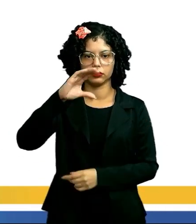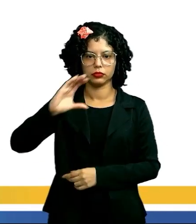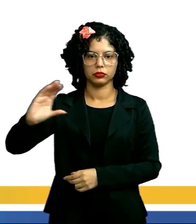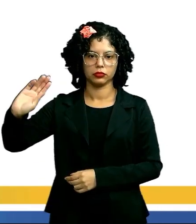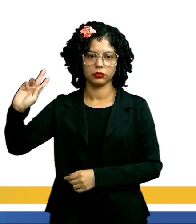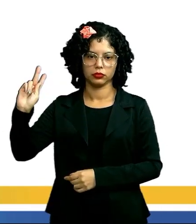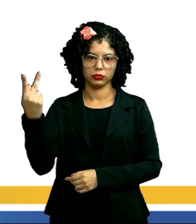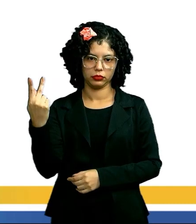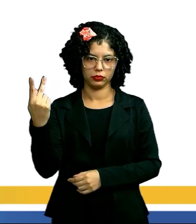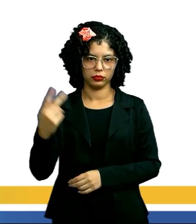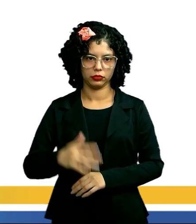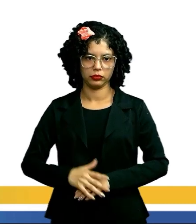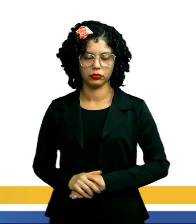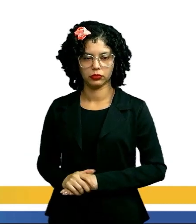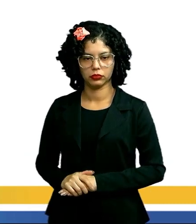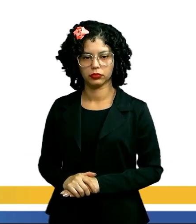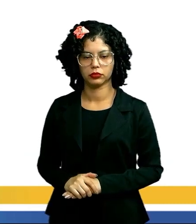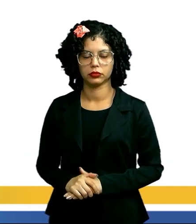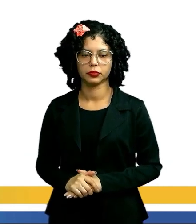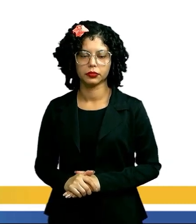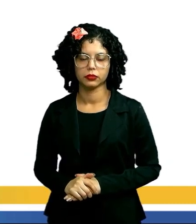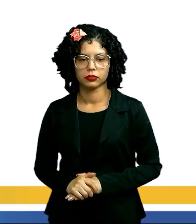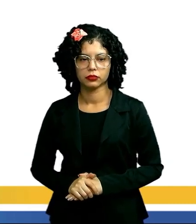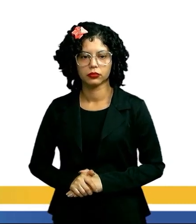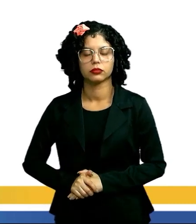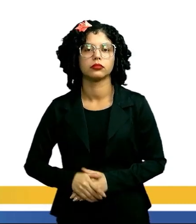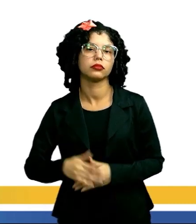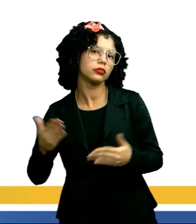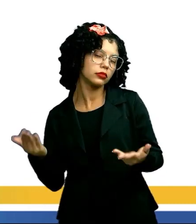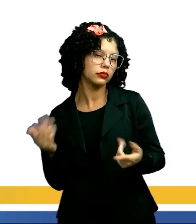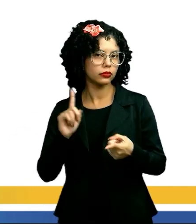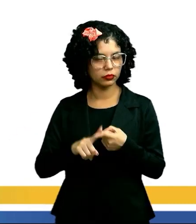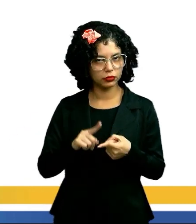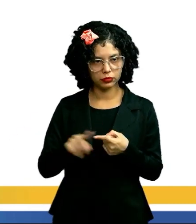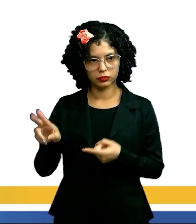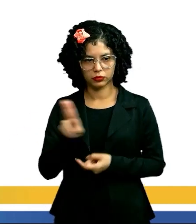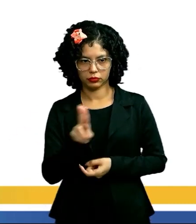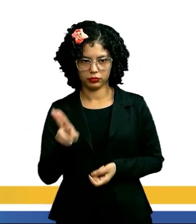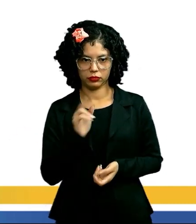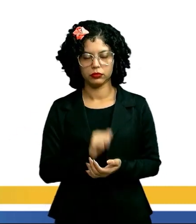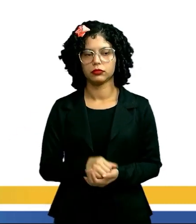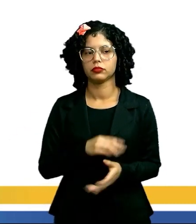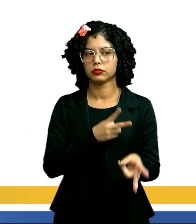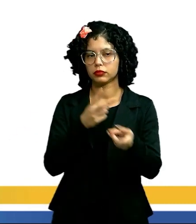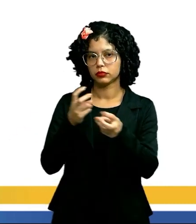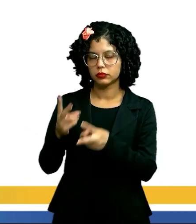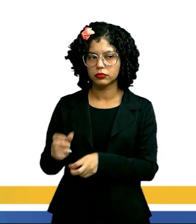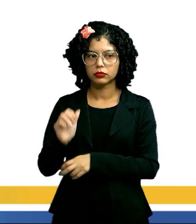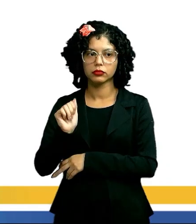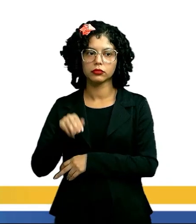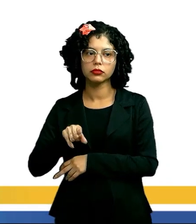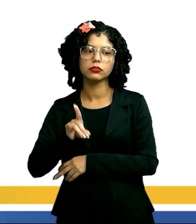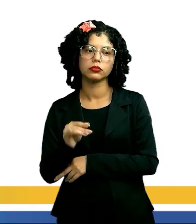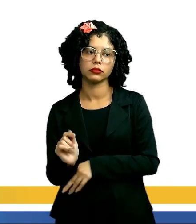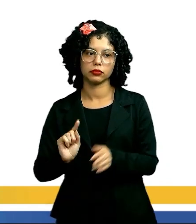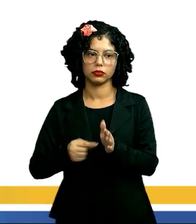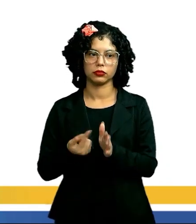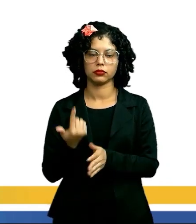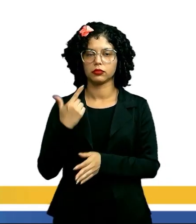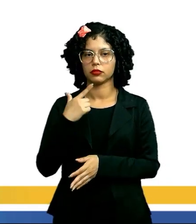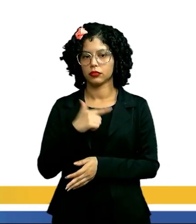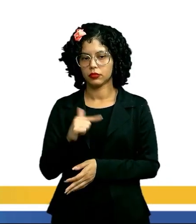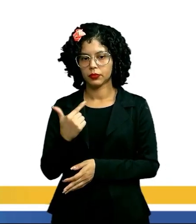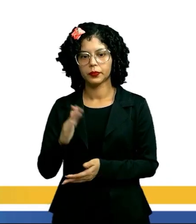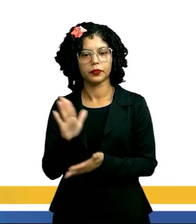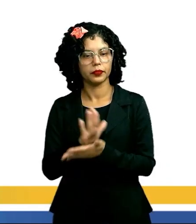pode ser chamada de uma amida dissubstituída. Por que essas nomenclaturas? Porque perceba que na amida primária eu não